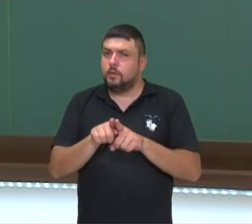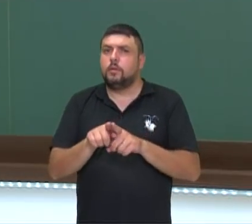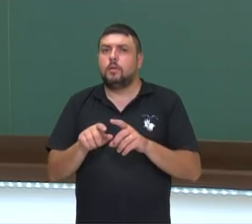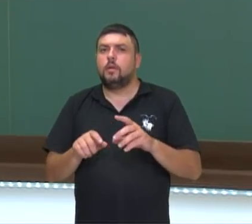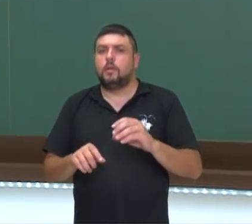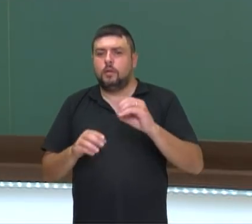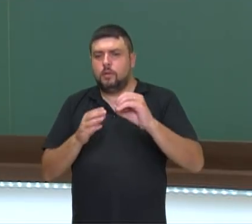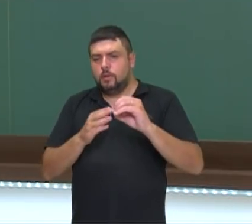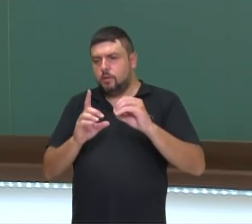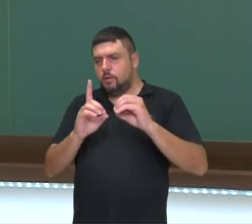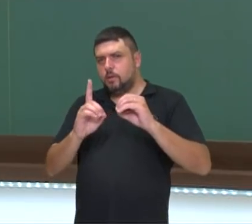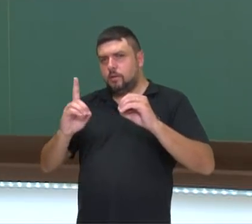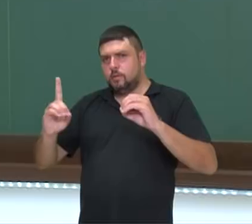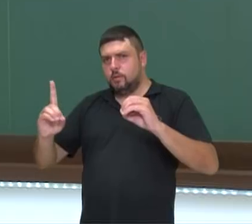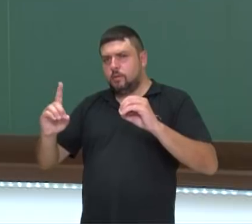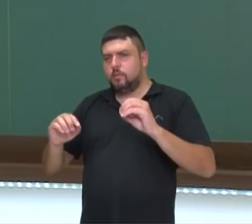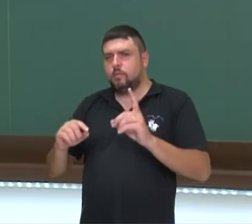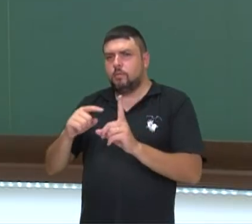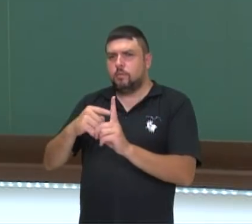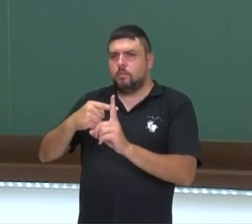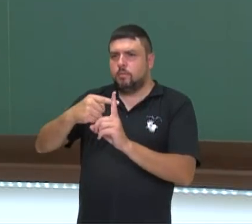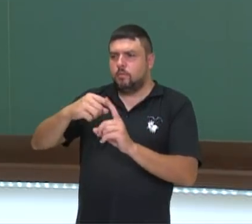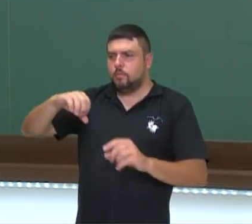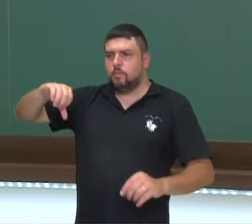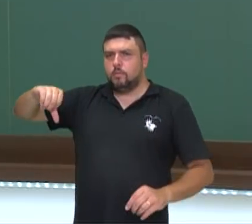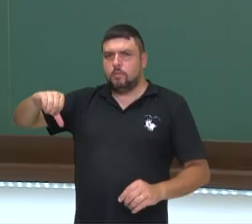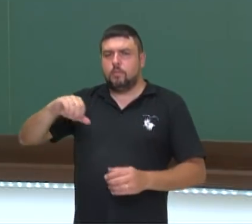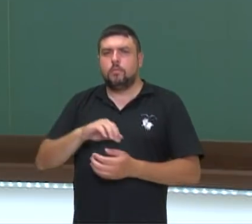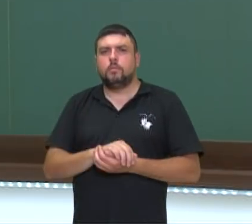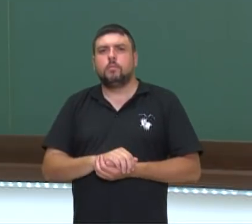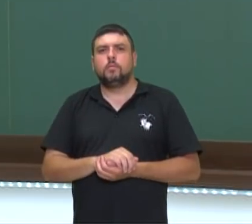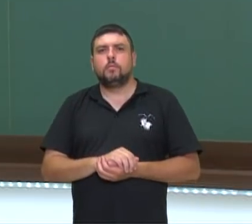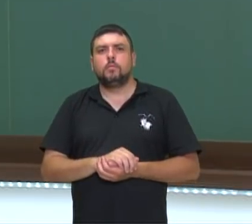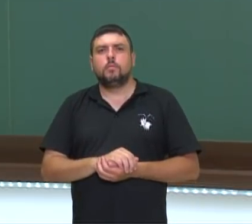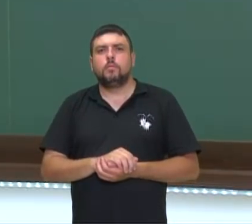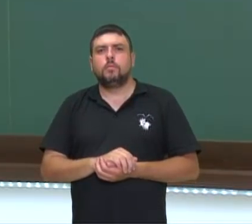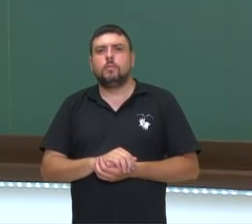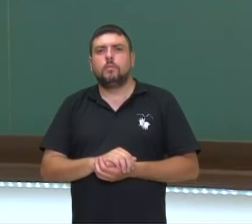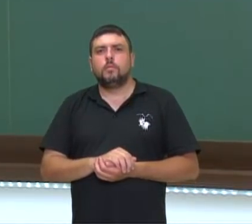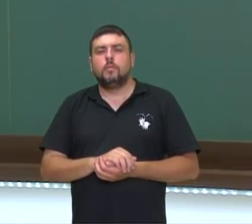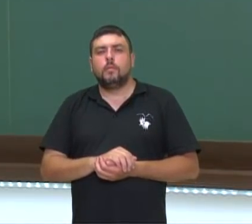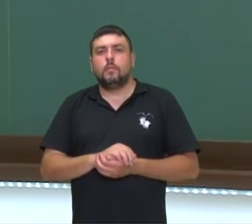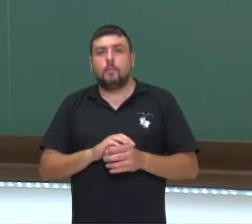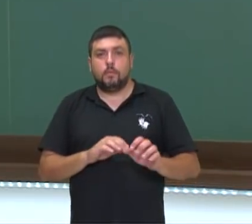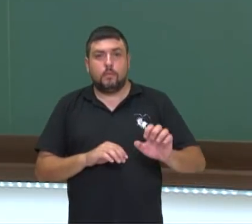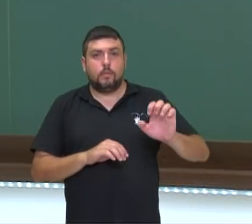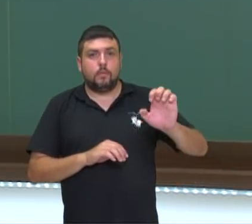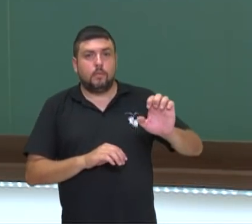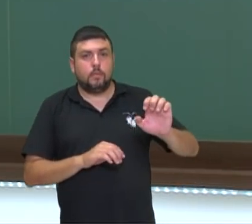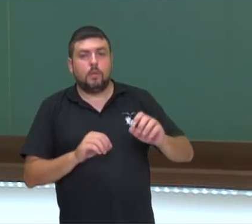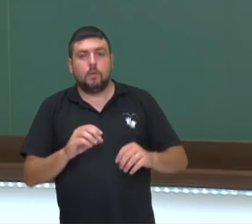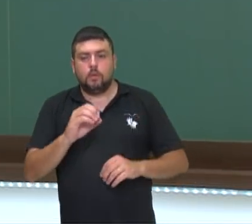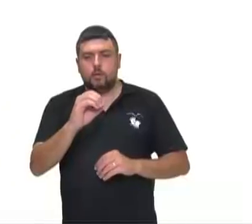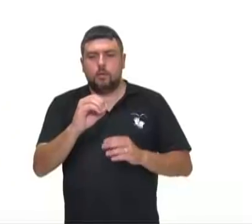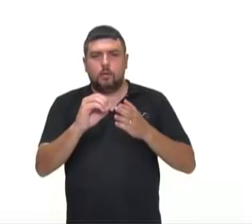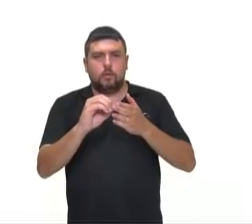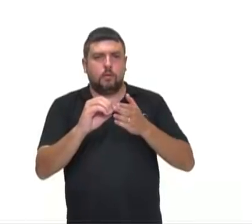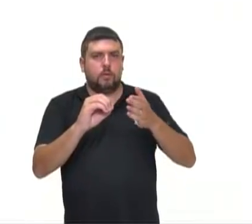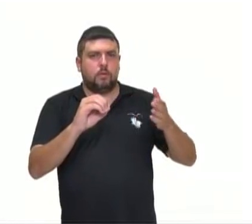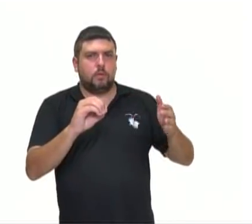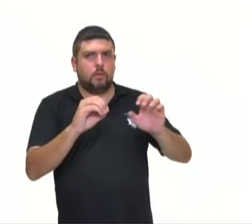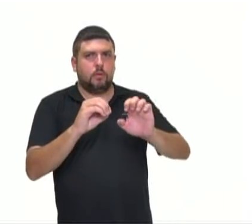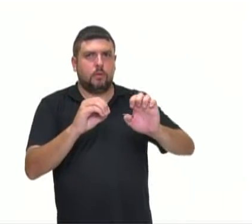direita do zero mais 9. E a letra E, eu tenho à esquerda do zero,